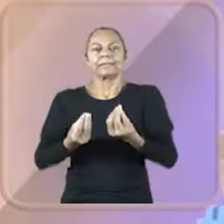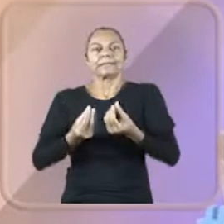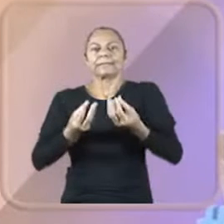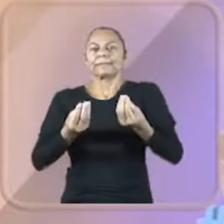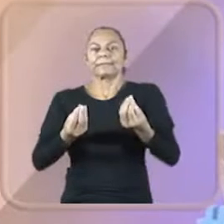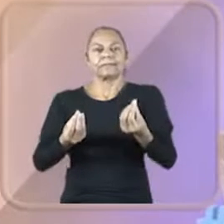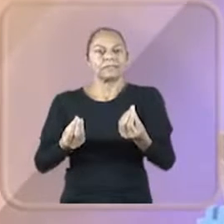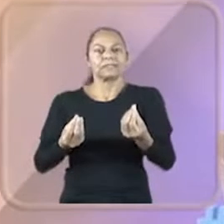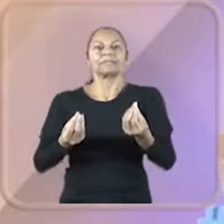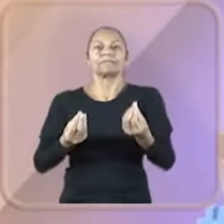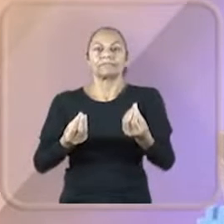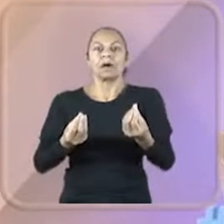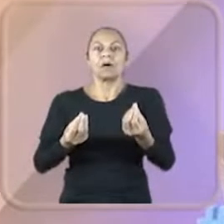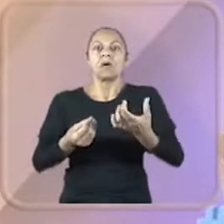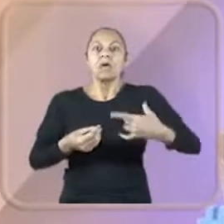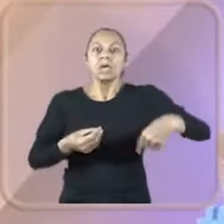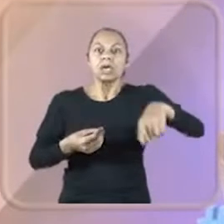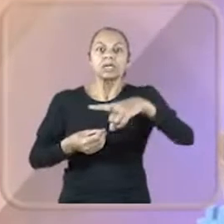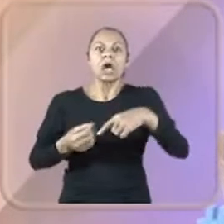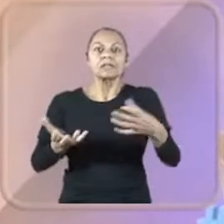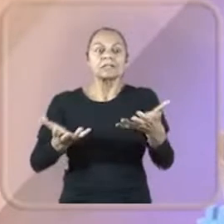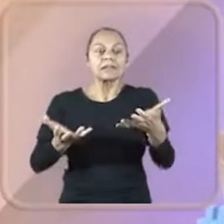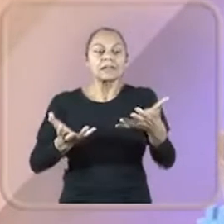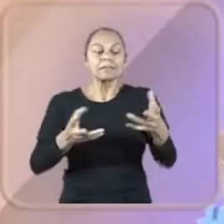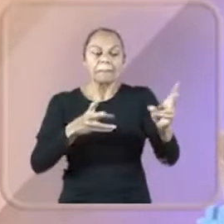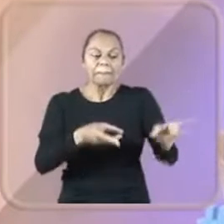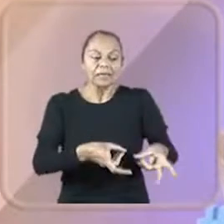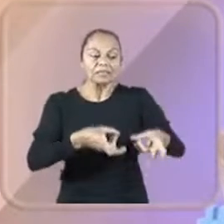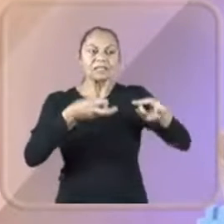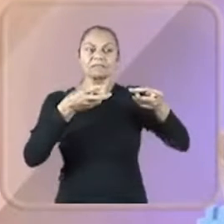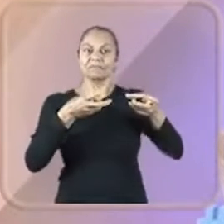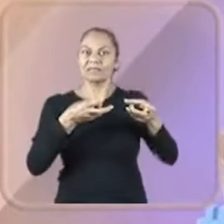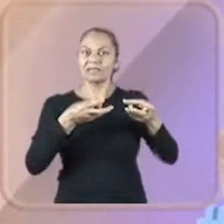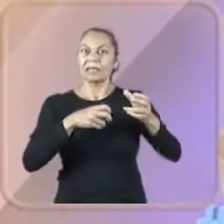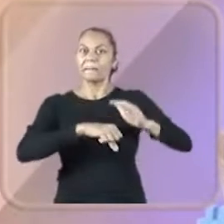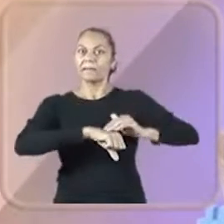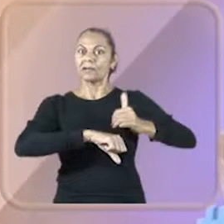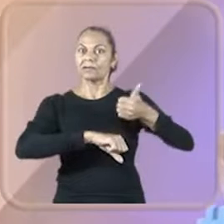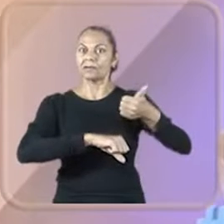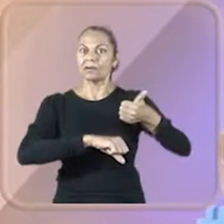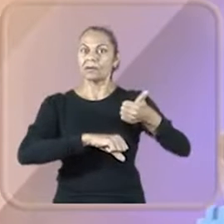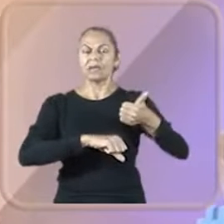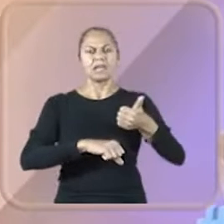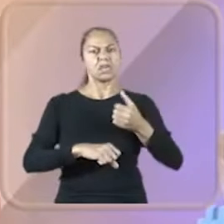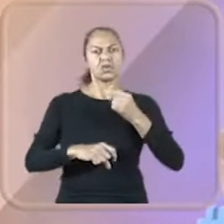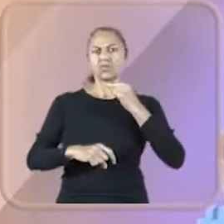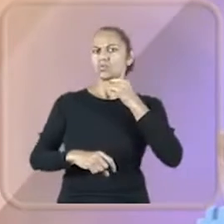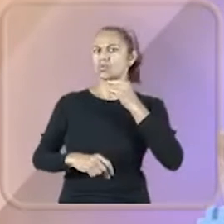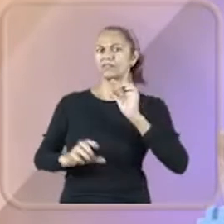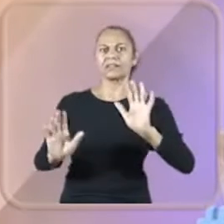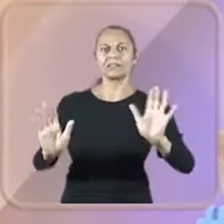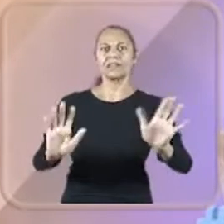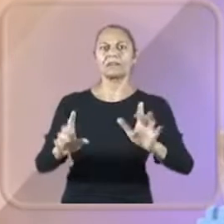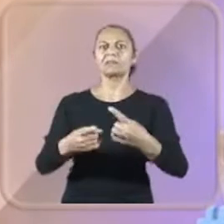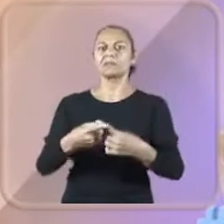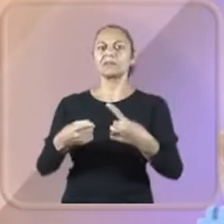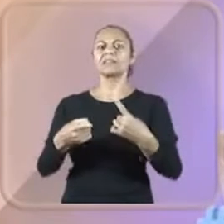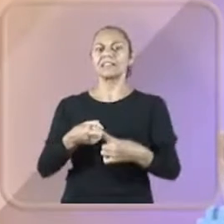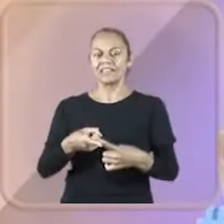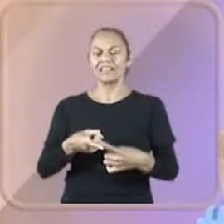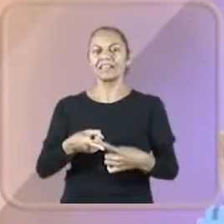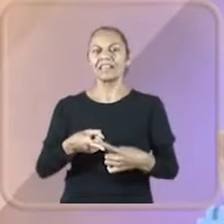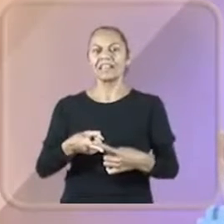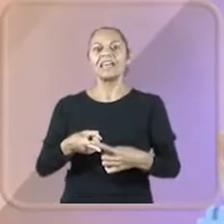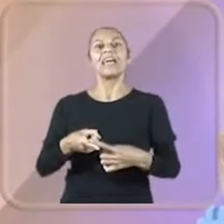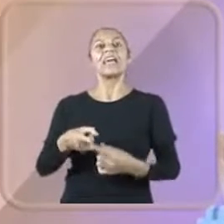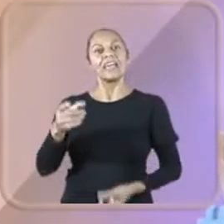consiga olhar, observar, e eu não tenho dúvidas de que uma das ações para o combate à evasão escolar